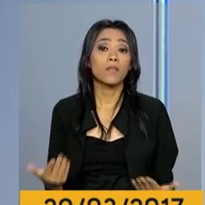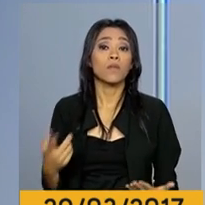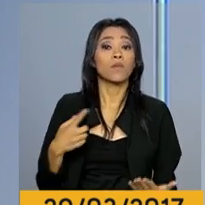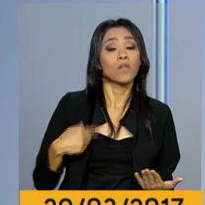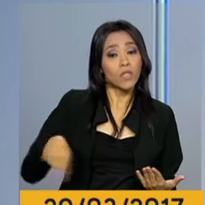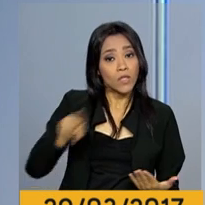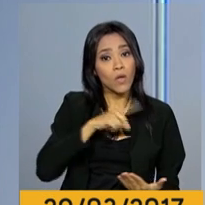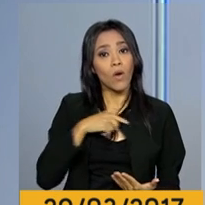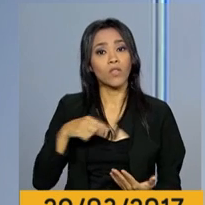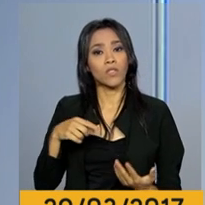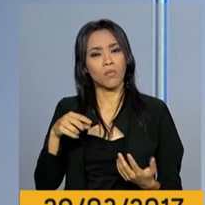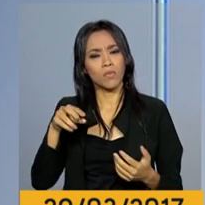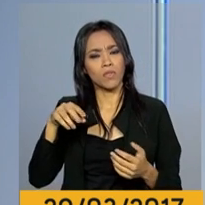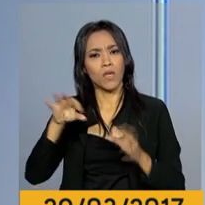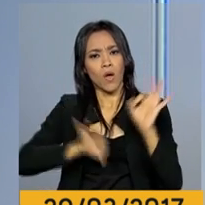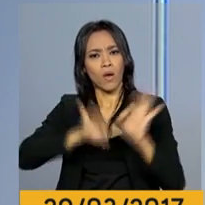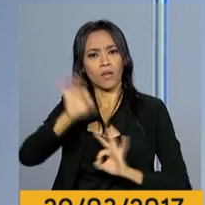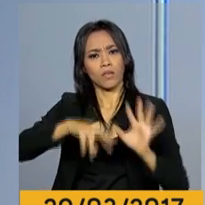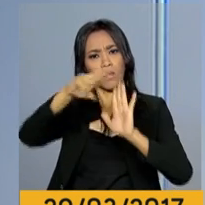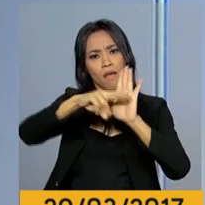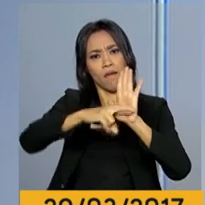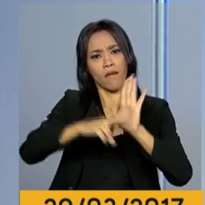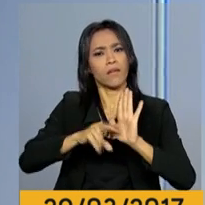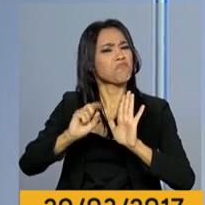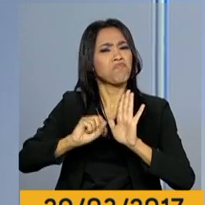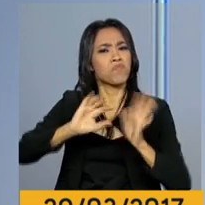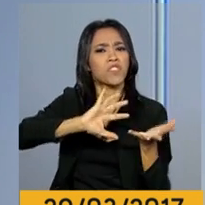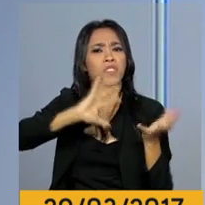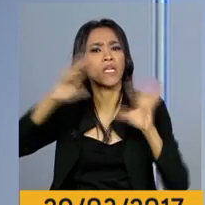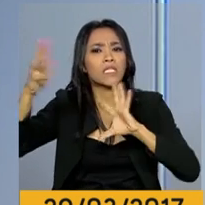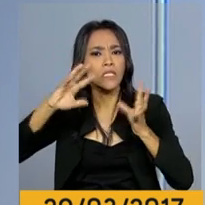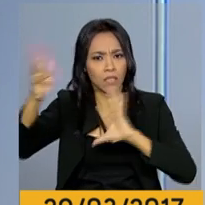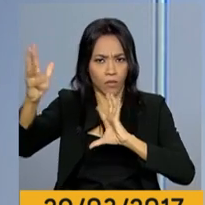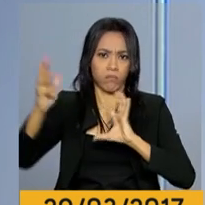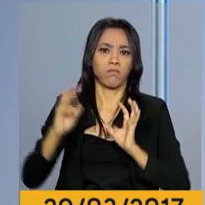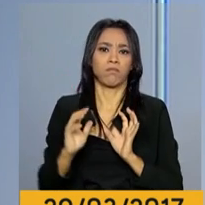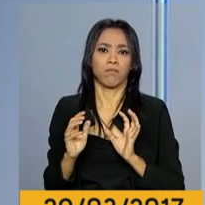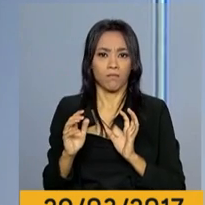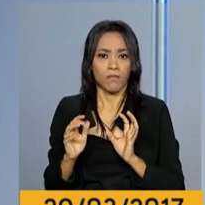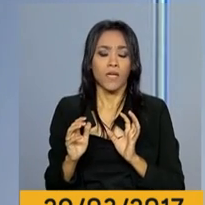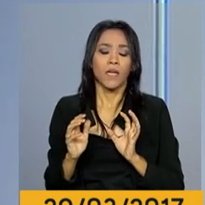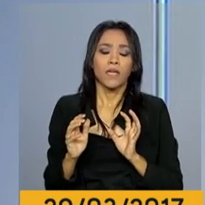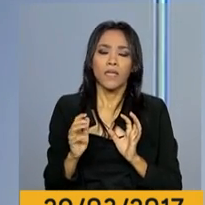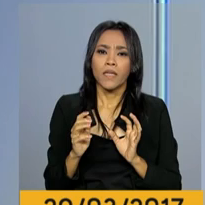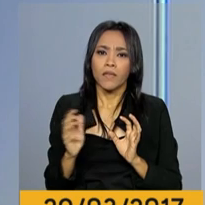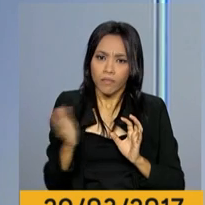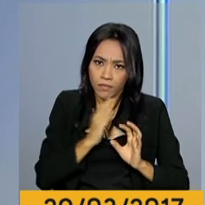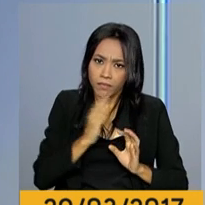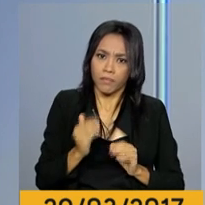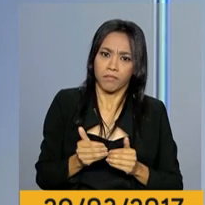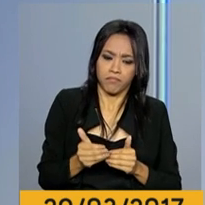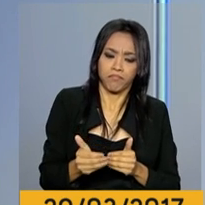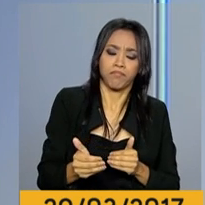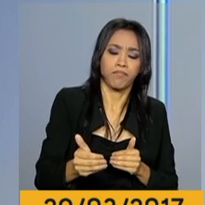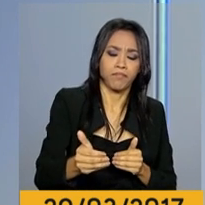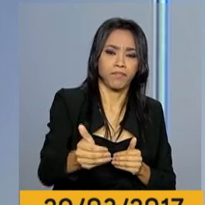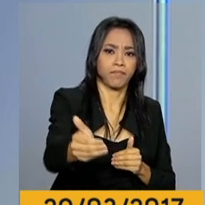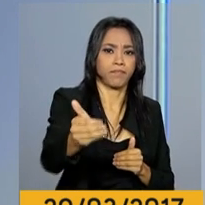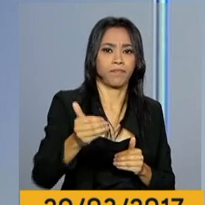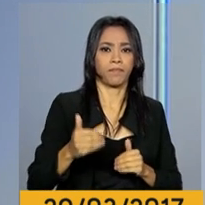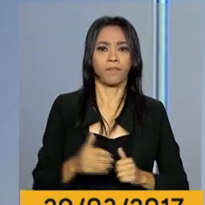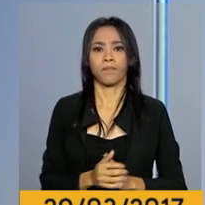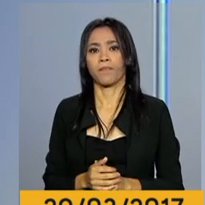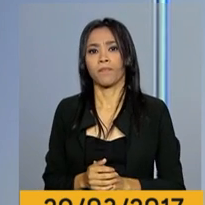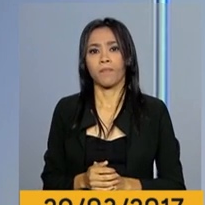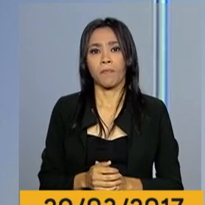estamos fazendo regras de transição que permita que muito próximo a mente muito brevemente a a